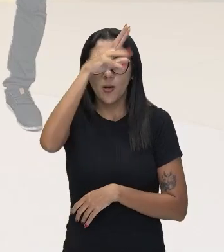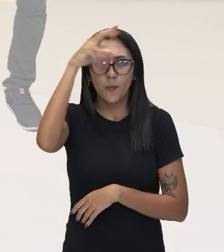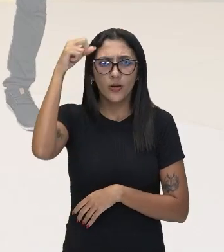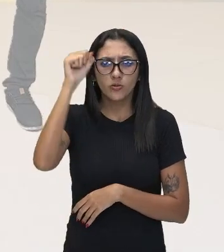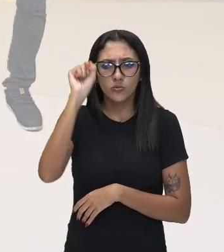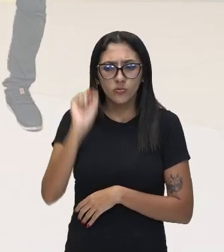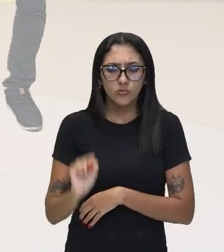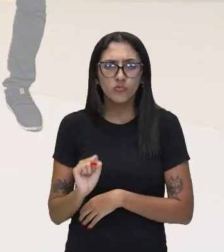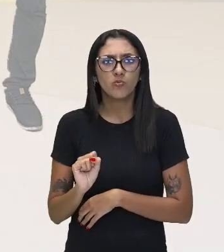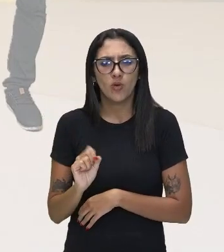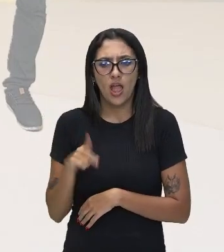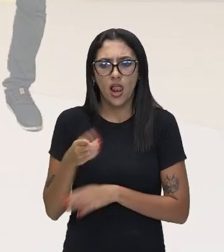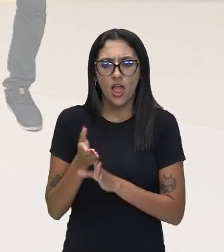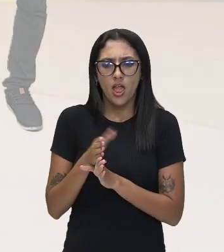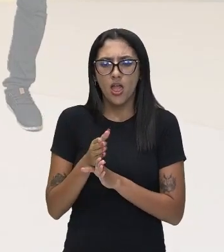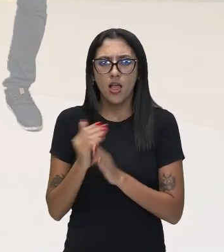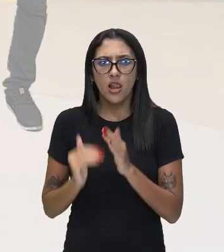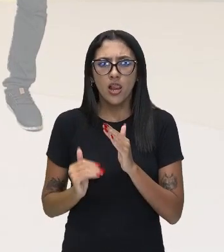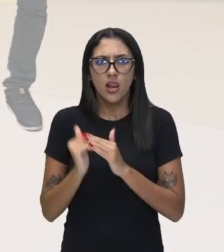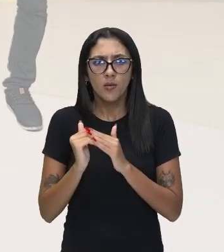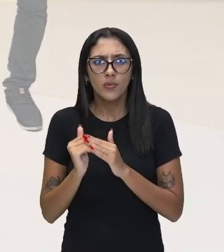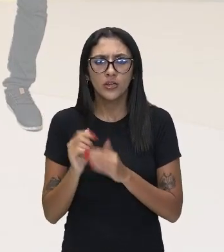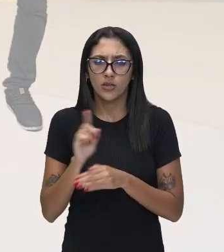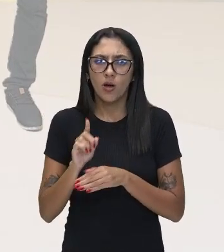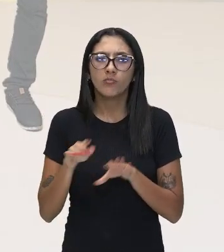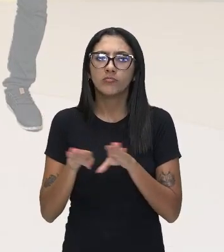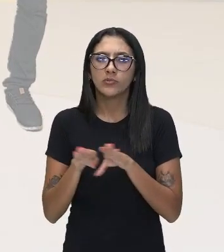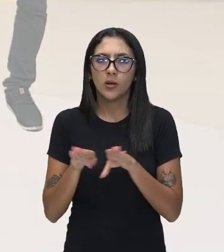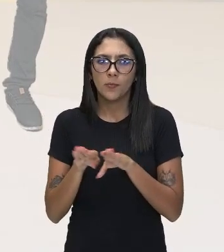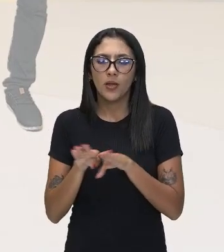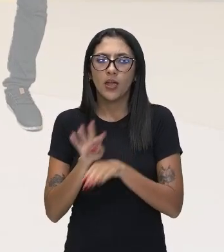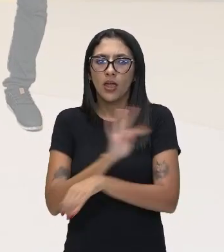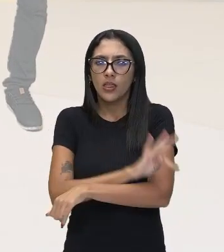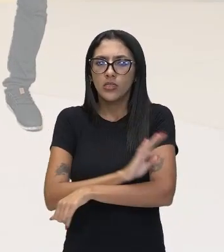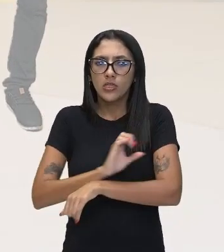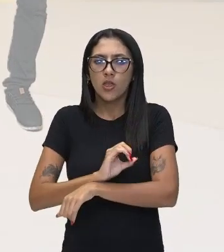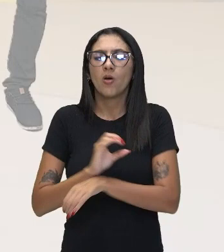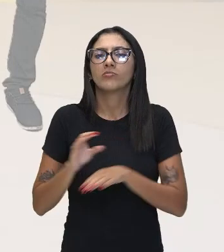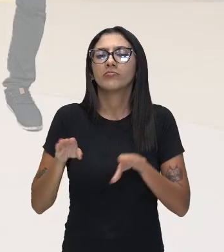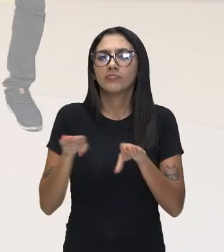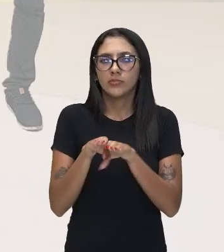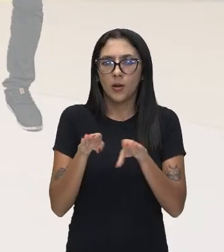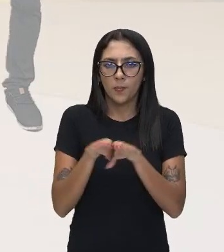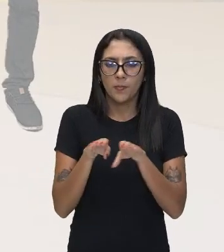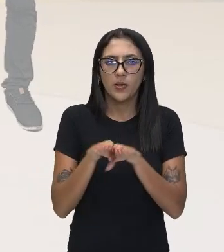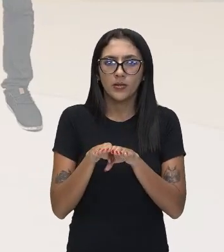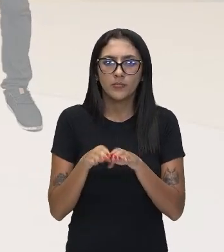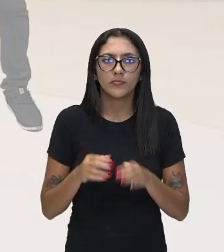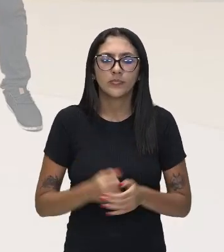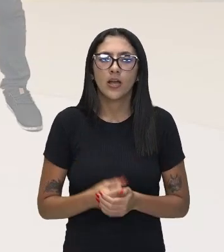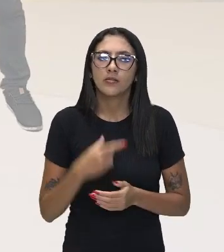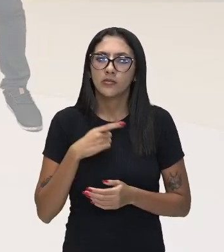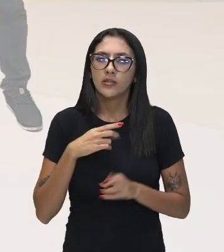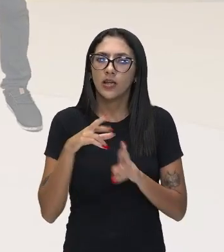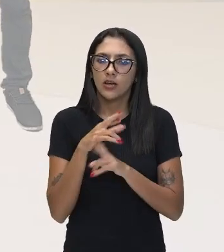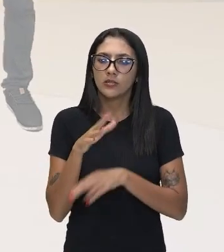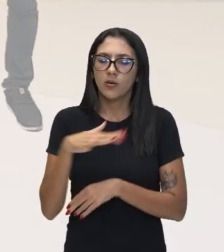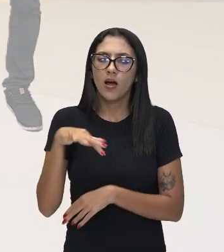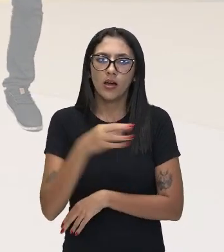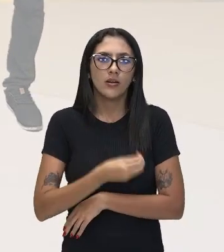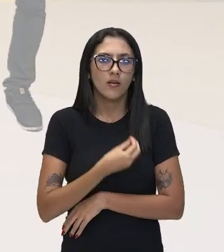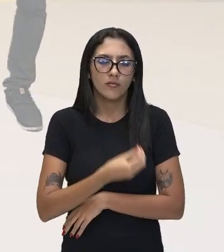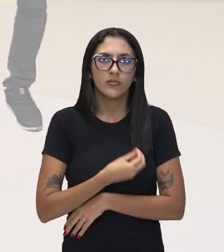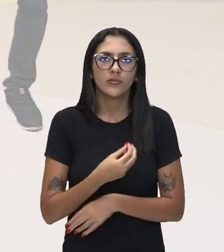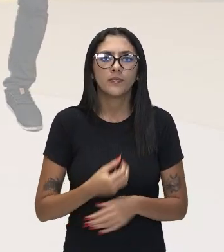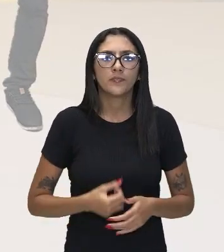cerrado. Quase todo o Tocantins também é composto por outro bioma, que é o Cerrado, e não de Amazônia, e está inserido ali dentro da Amazônia Legal.